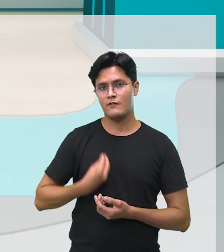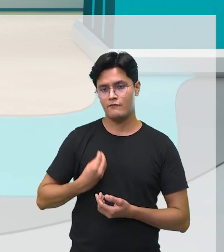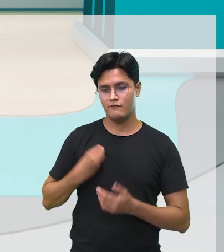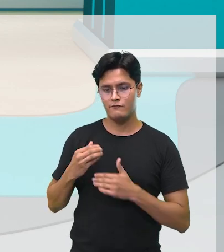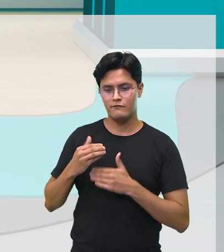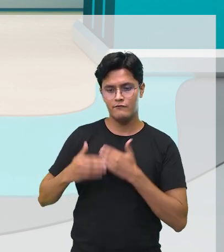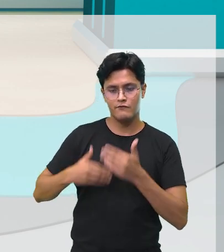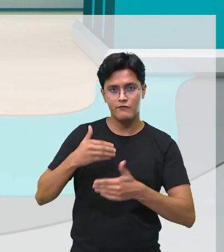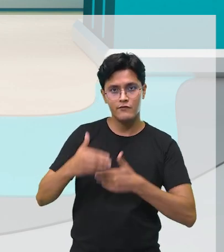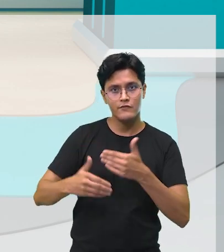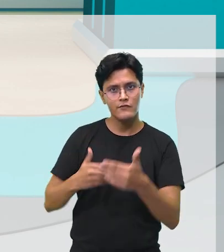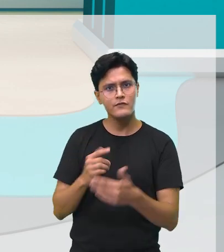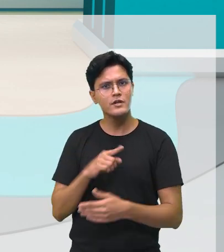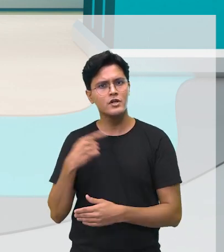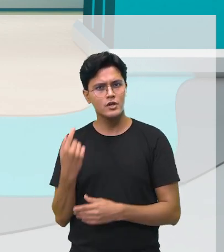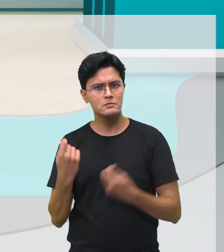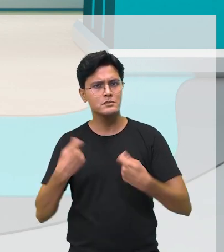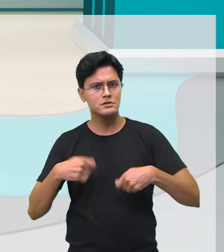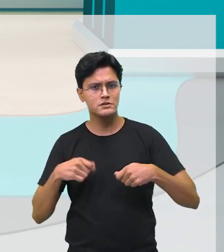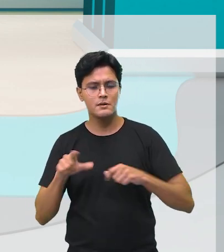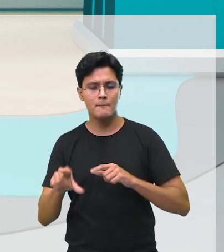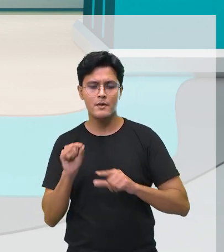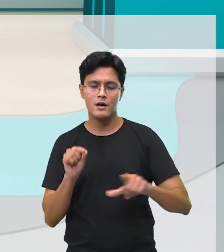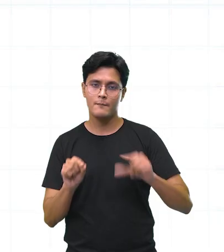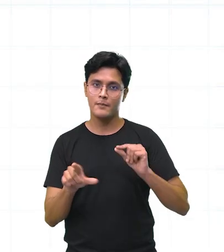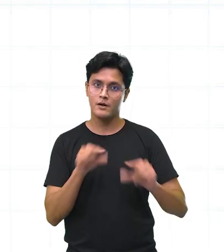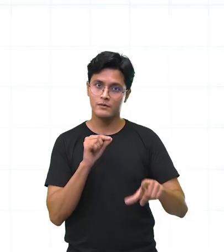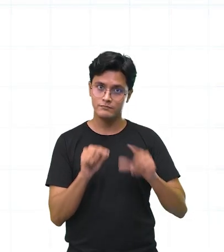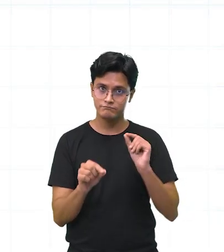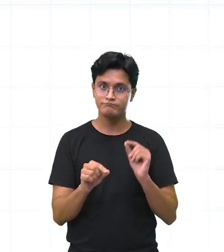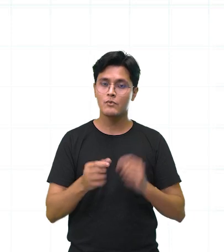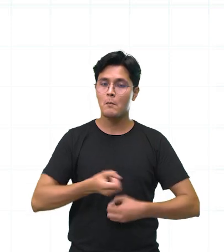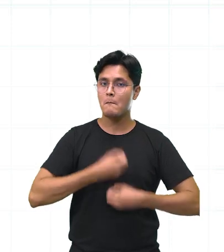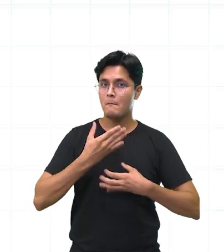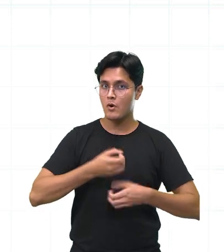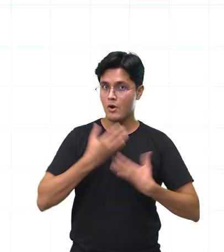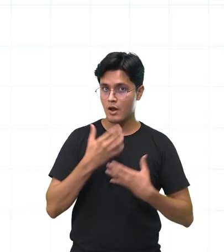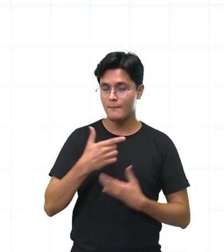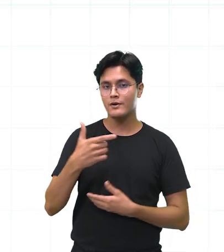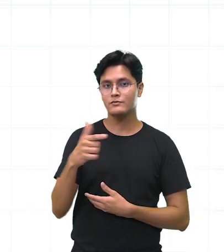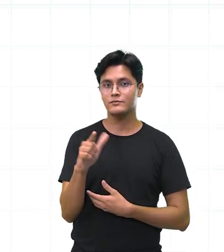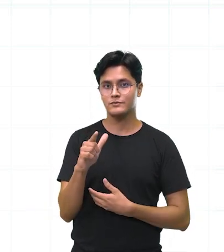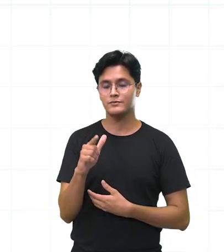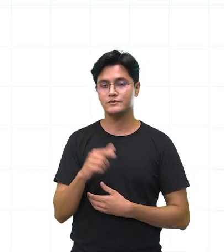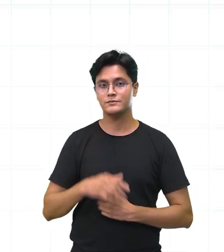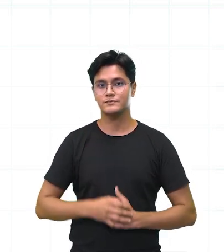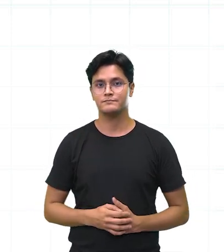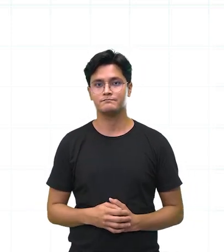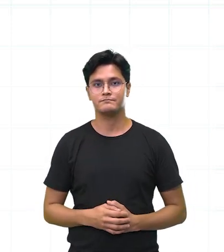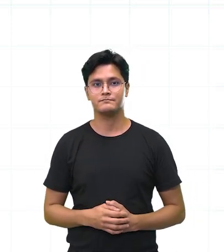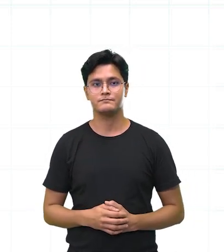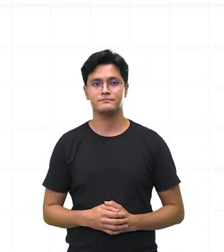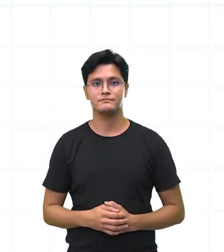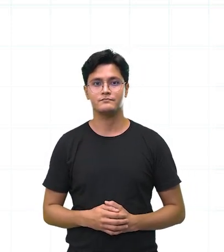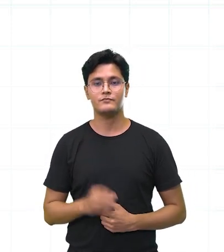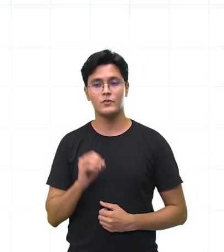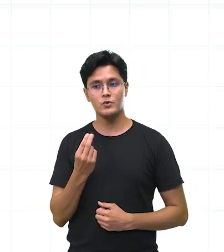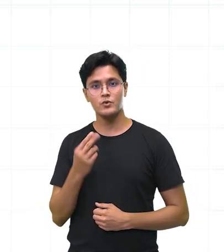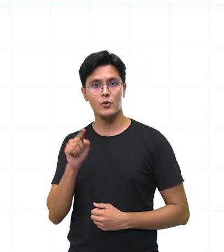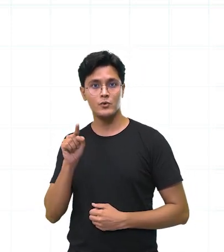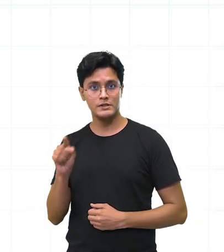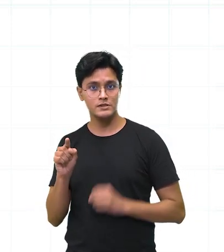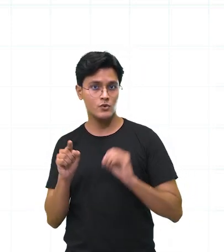fazemos escolhas. Vamos para mais um poema que vai tratar um pouquinho disso, né? Veja só,